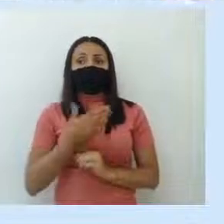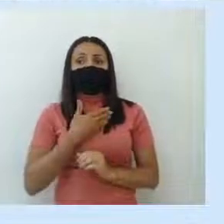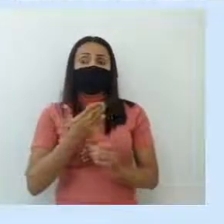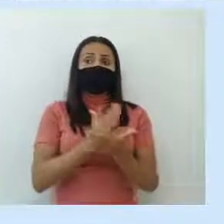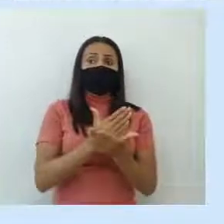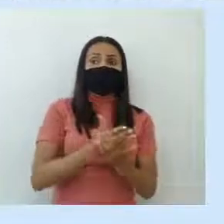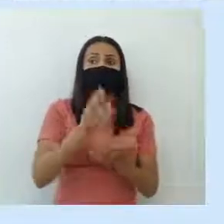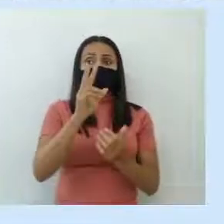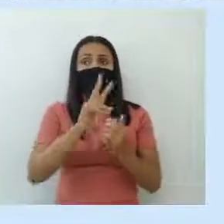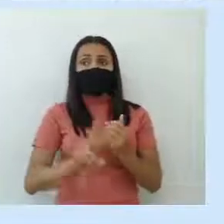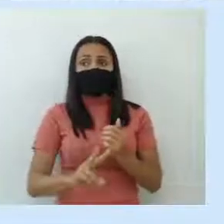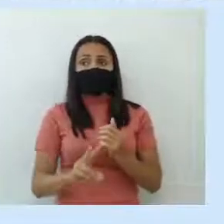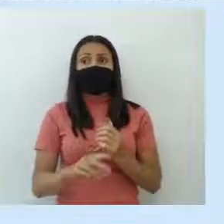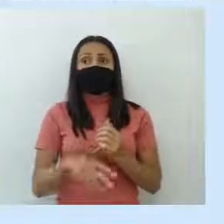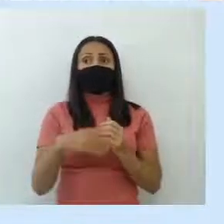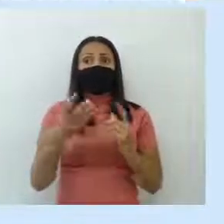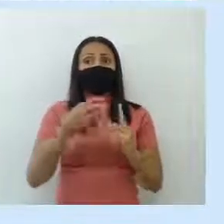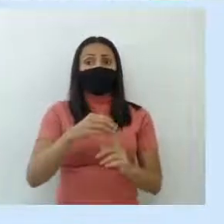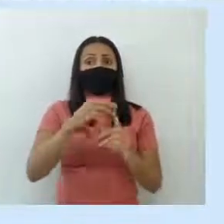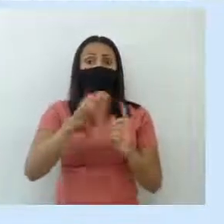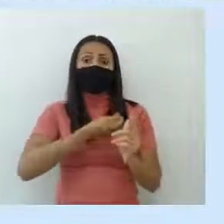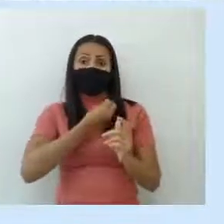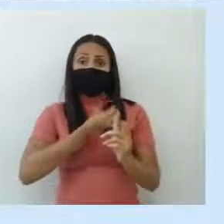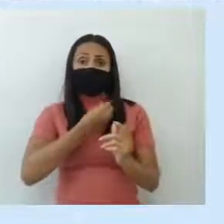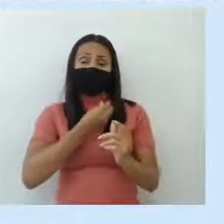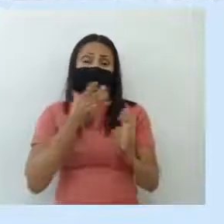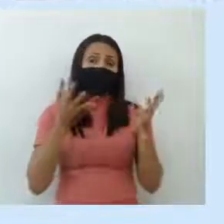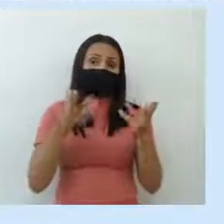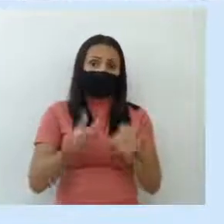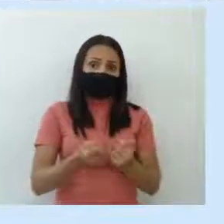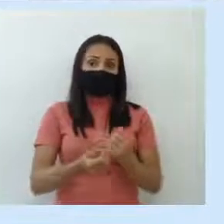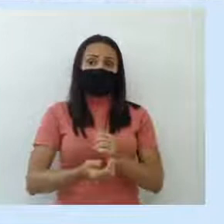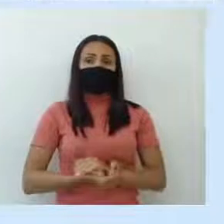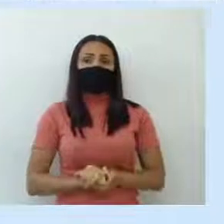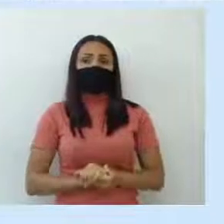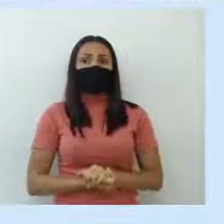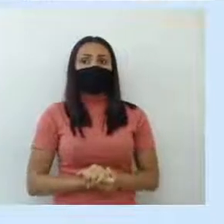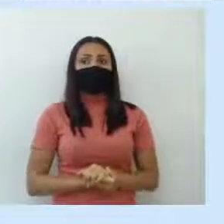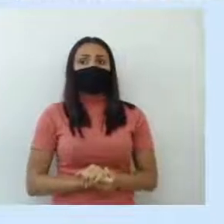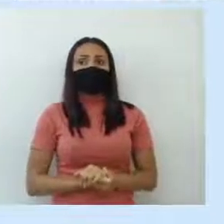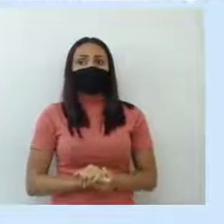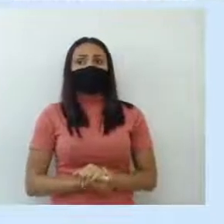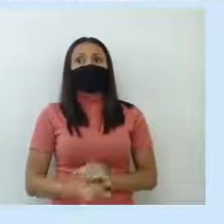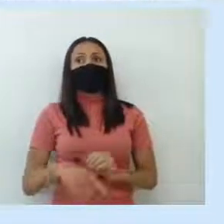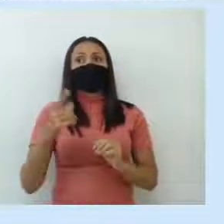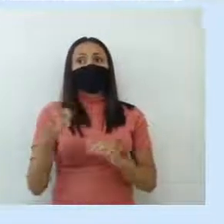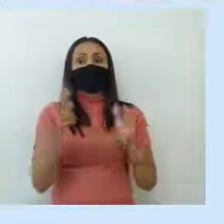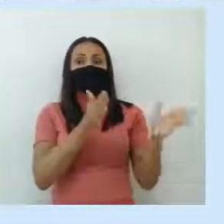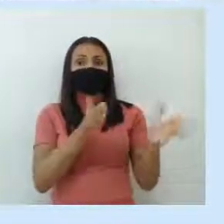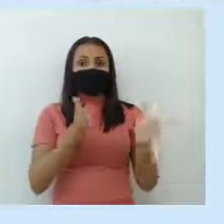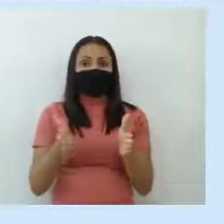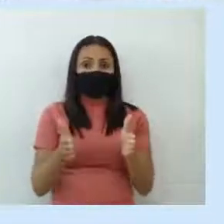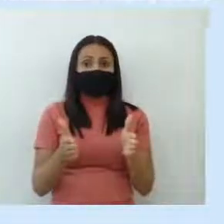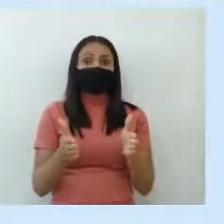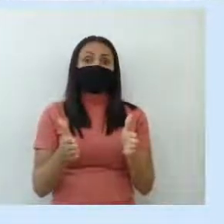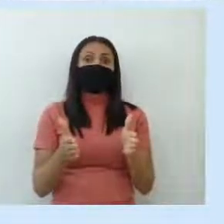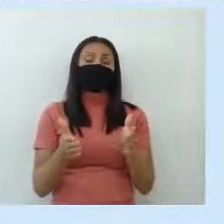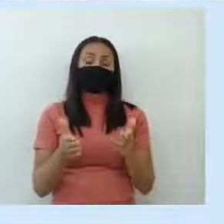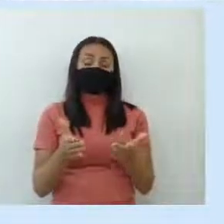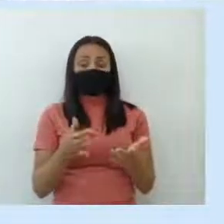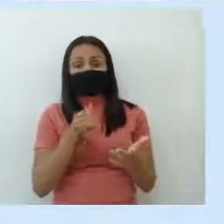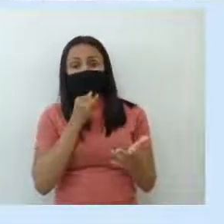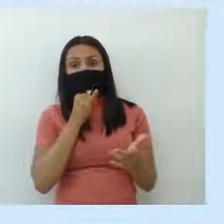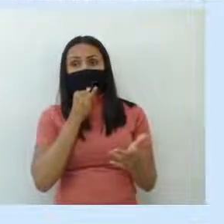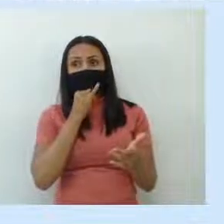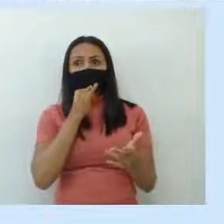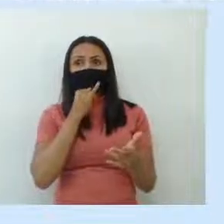se perpetuavam para a vida toda, né? Então, nessa situação de tamanha infelicidade, pessoas nunca tinham